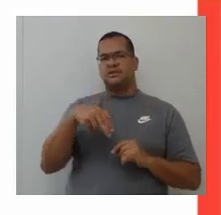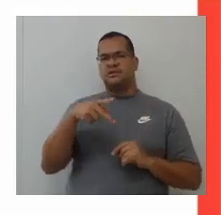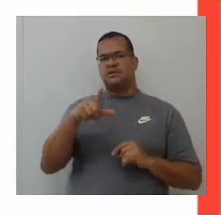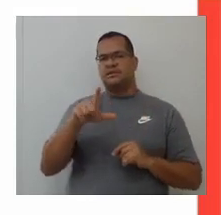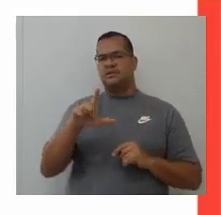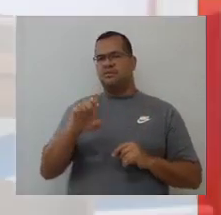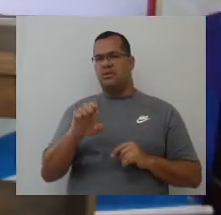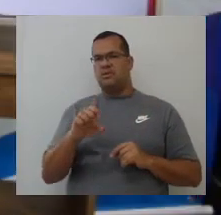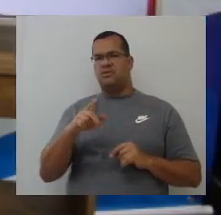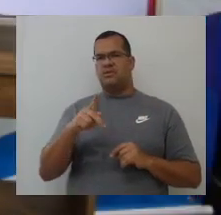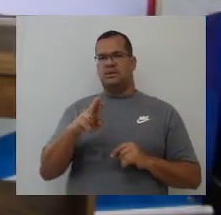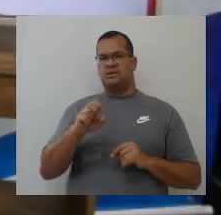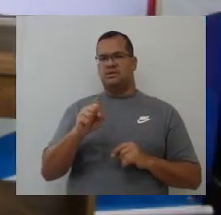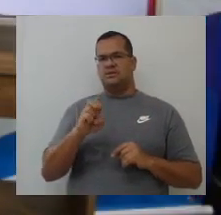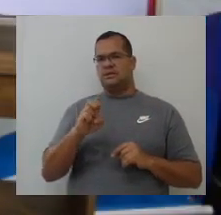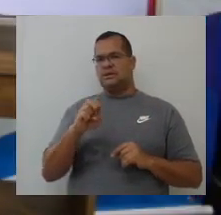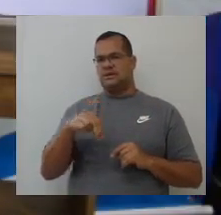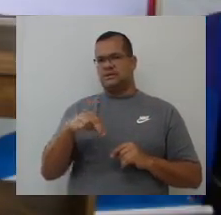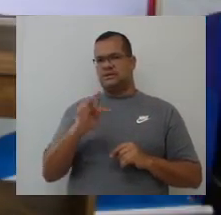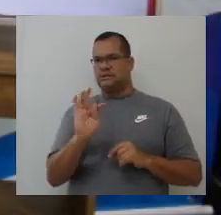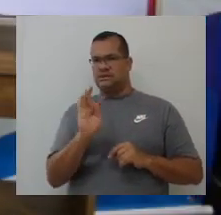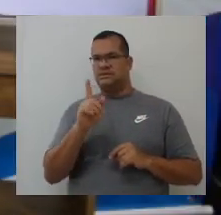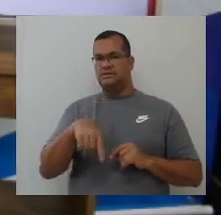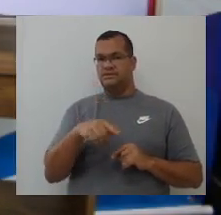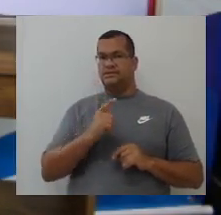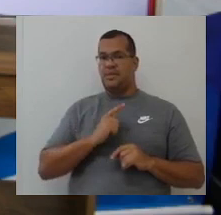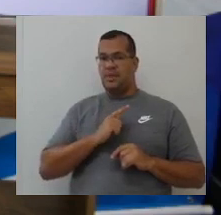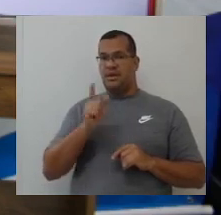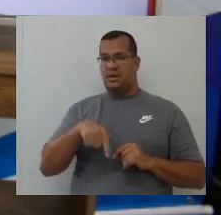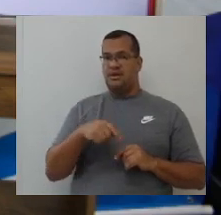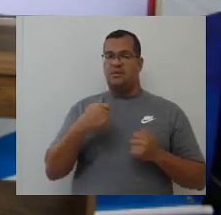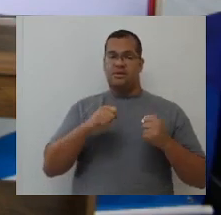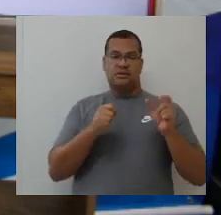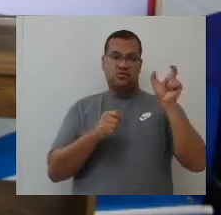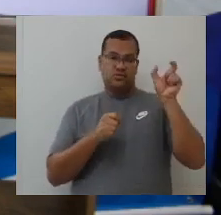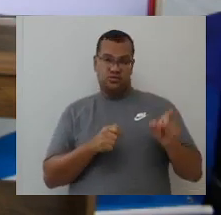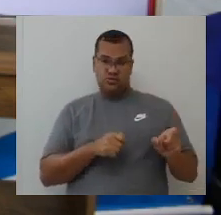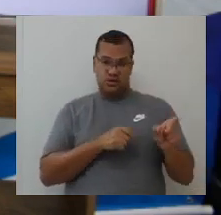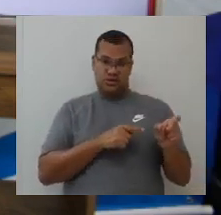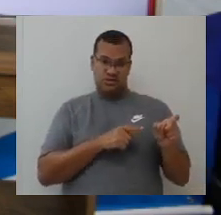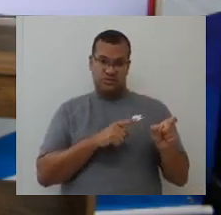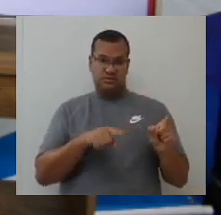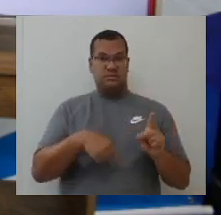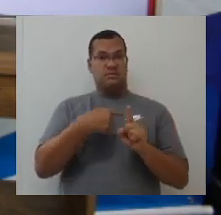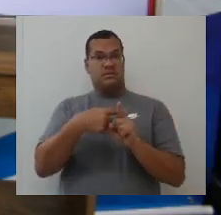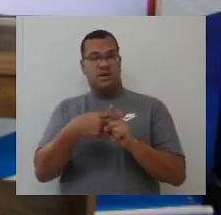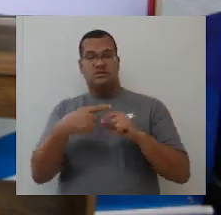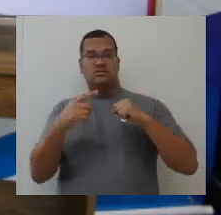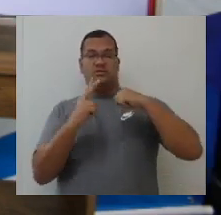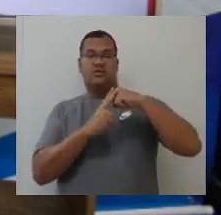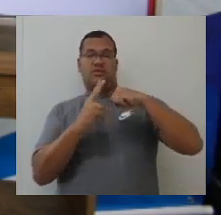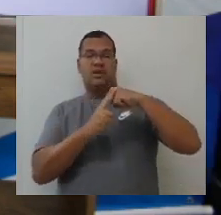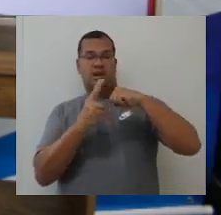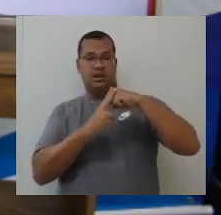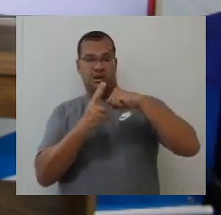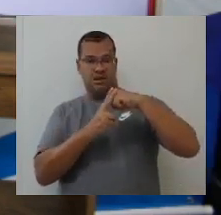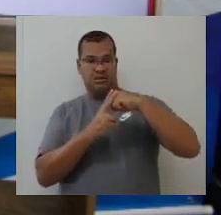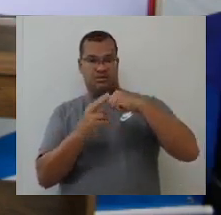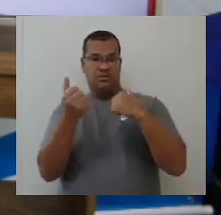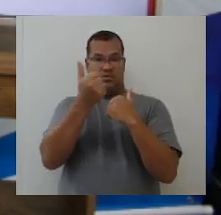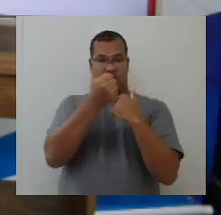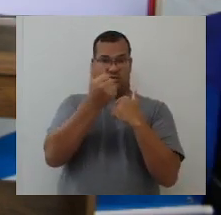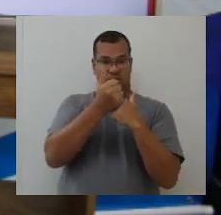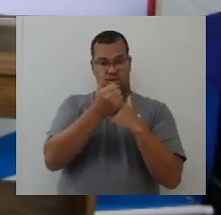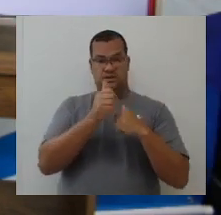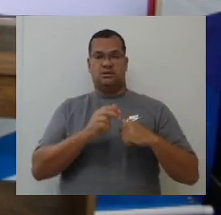exemplo. Tá? No simple present, para formar uma negativa, eu preciso do sujeito, eu preciso do verbo auxiliar correspondente a